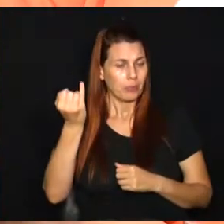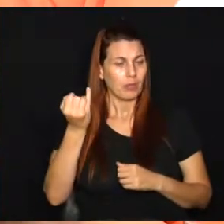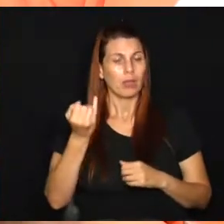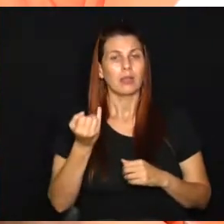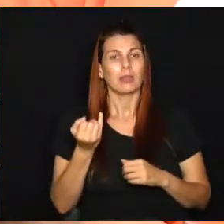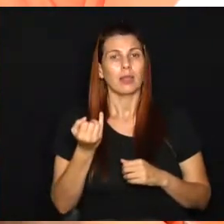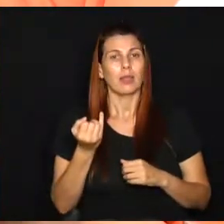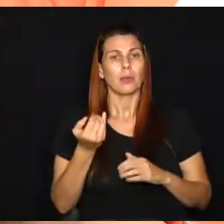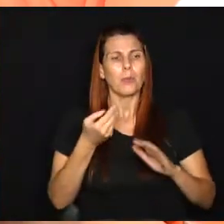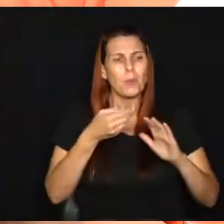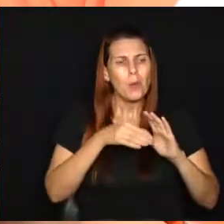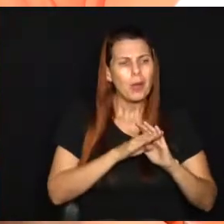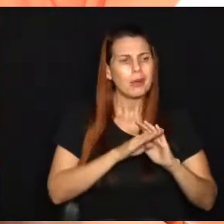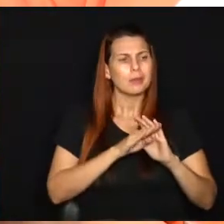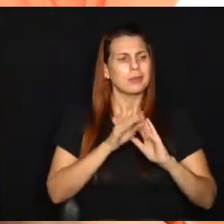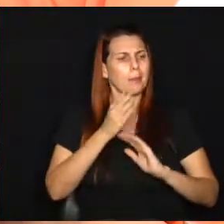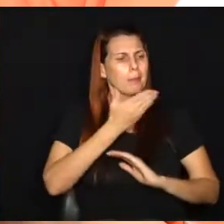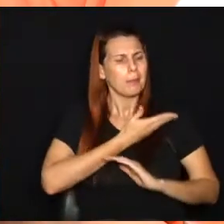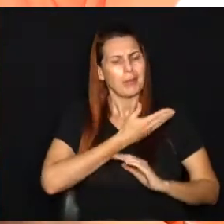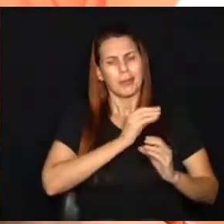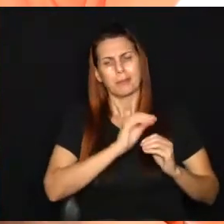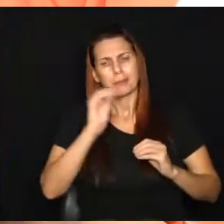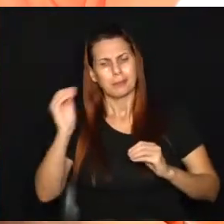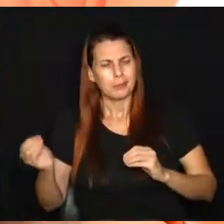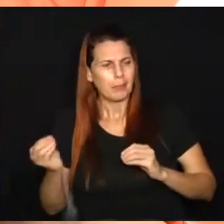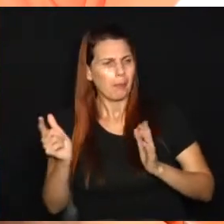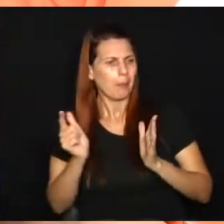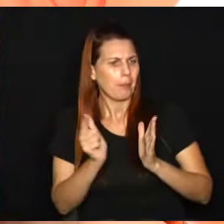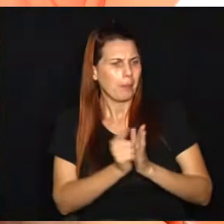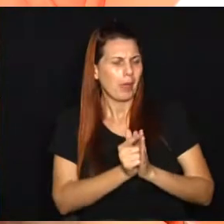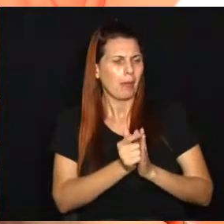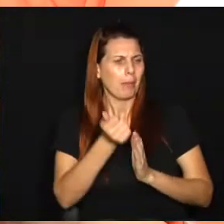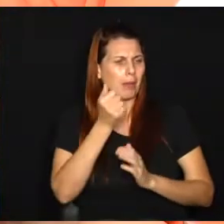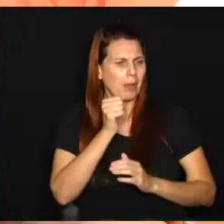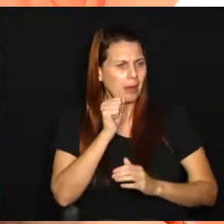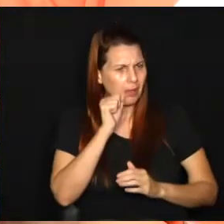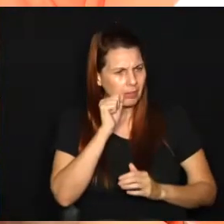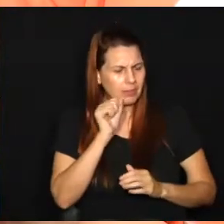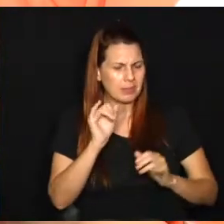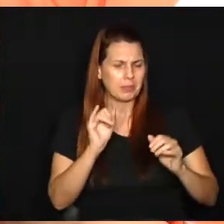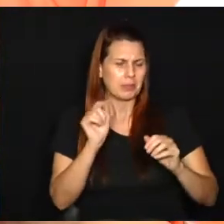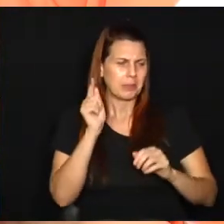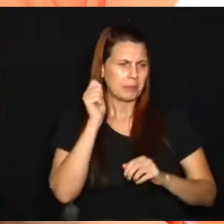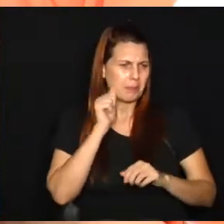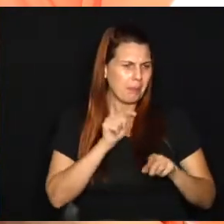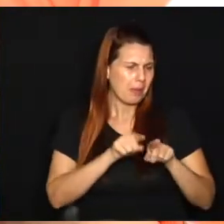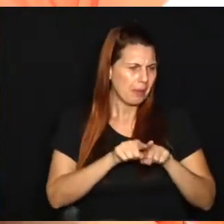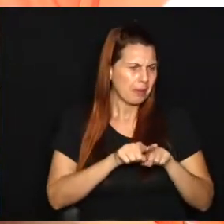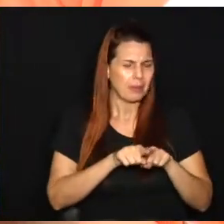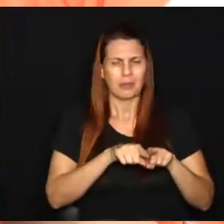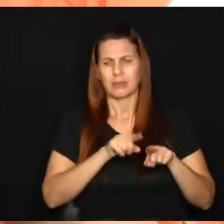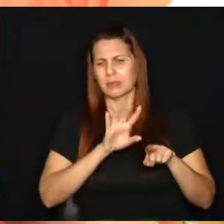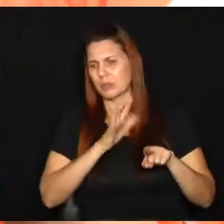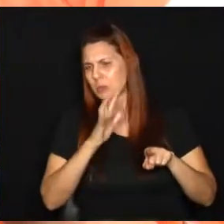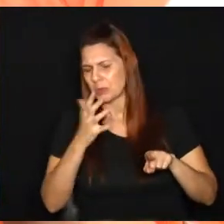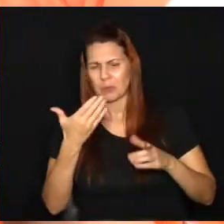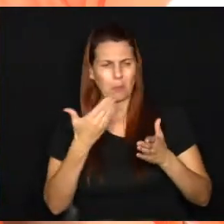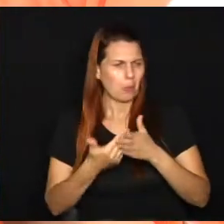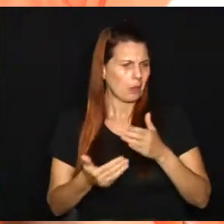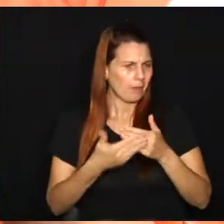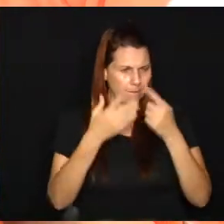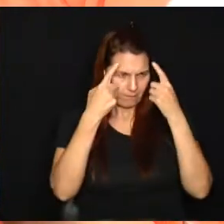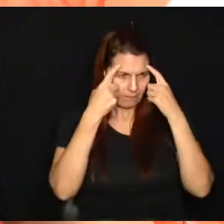guardem, passem para suas amigas, para suas irmãs, para suas mães, para que, numa situação de